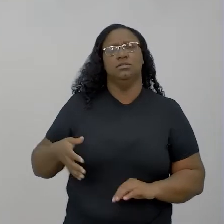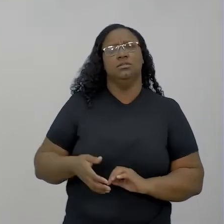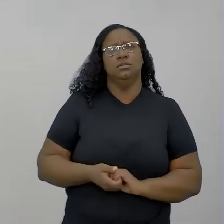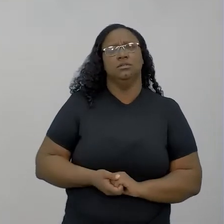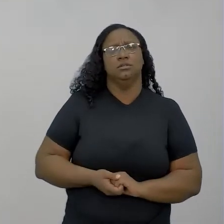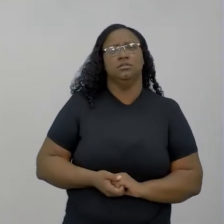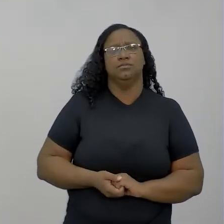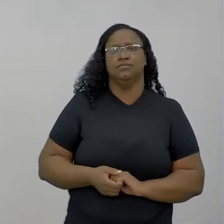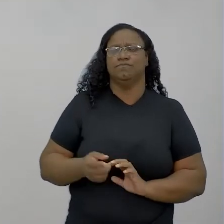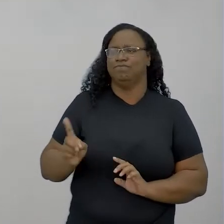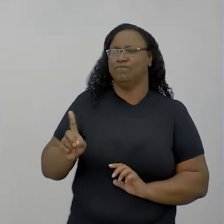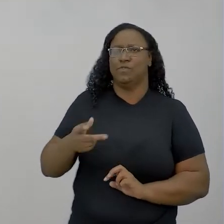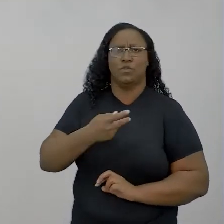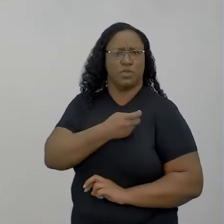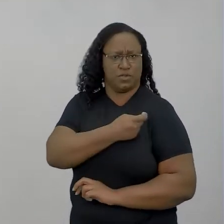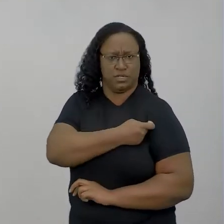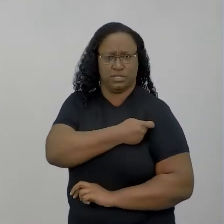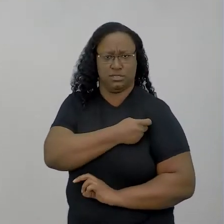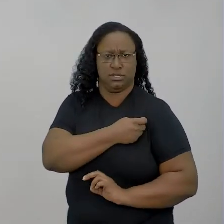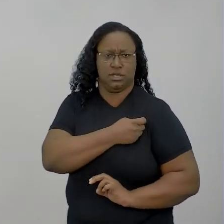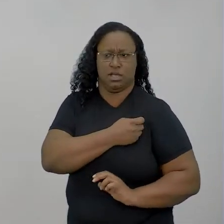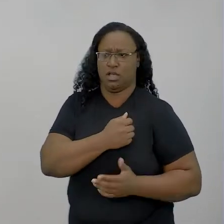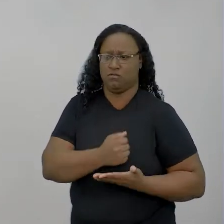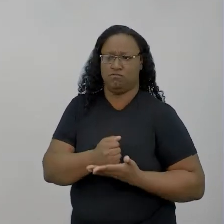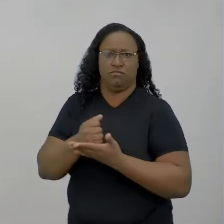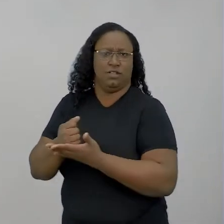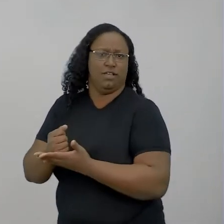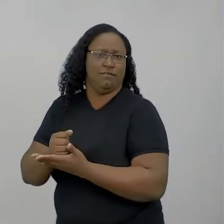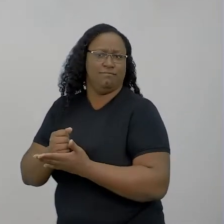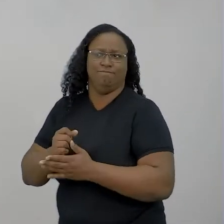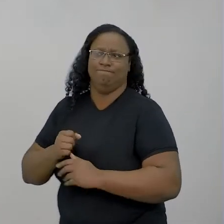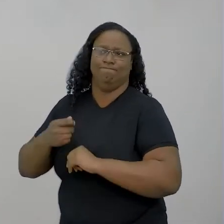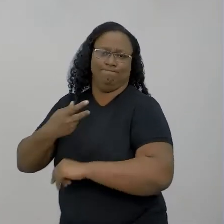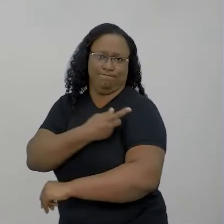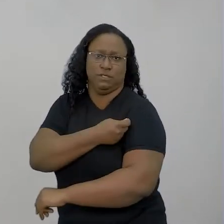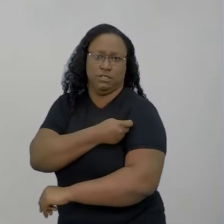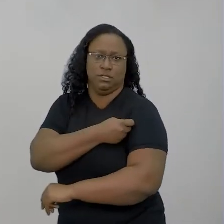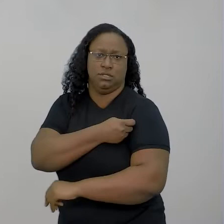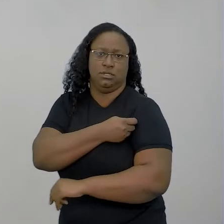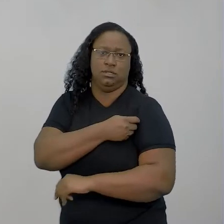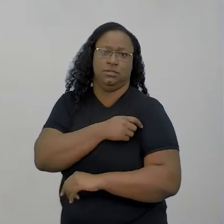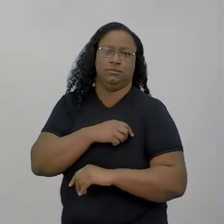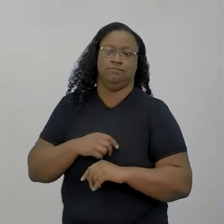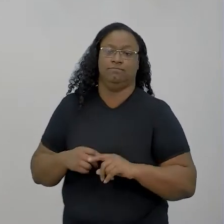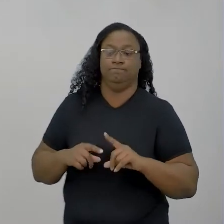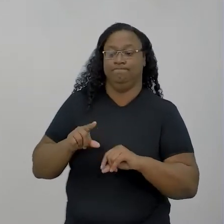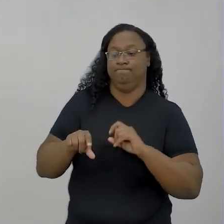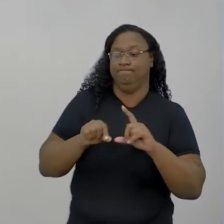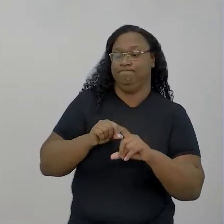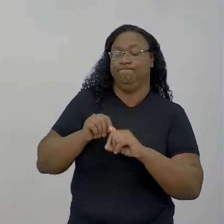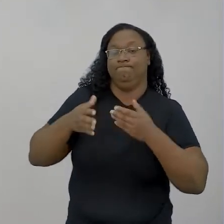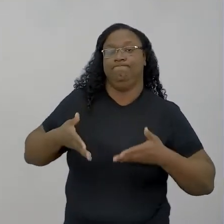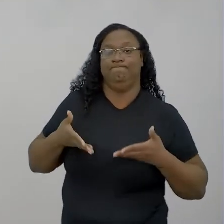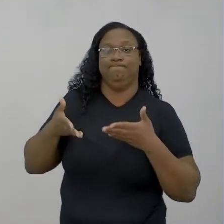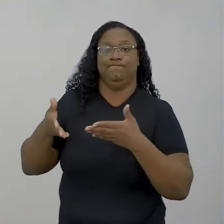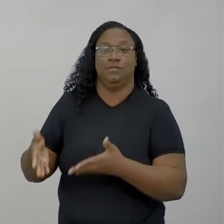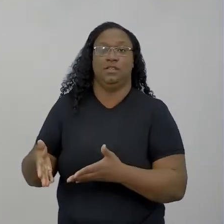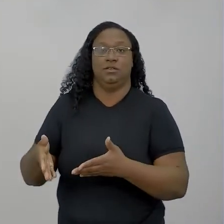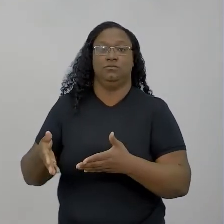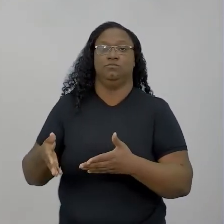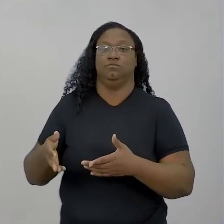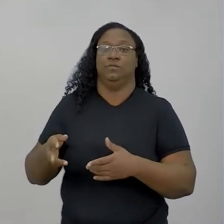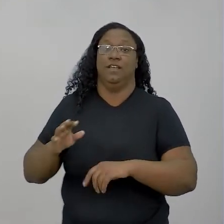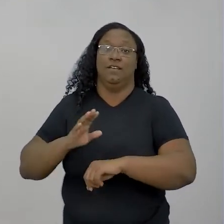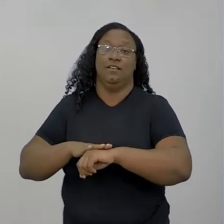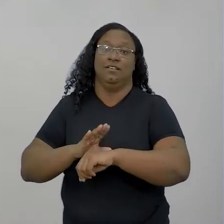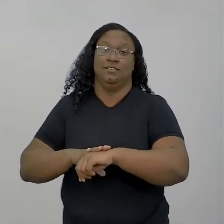para que elas não se vacinem, né, a gente deixa de vacinar aí as nossas crianças, a gente acaba selecionando patógenos que são mais resistentes